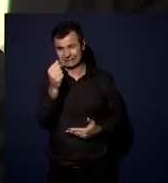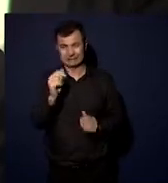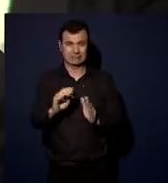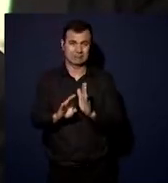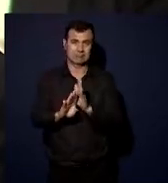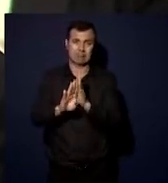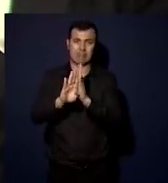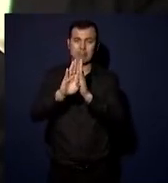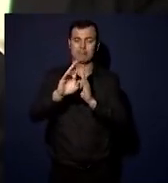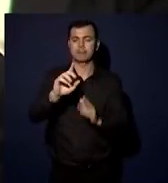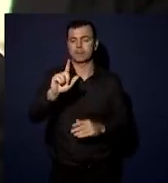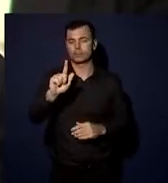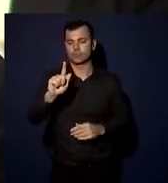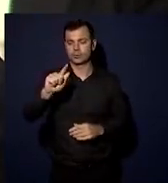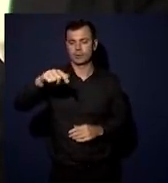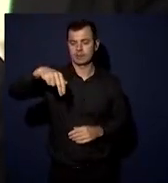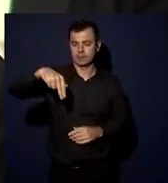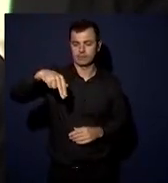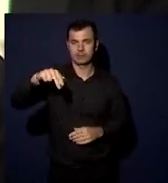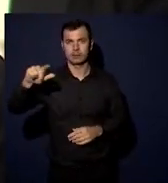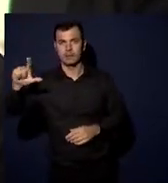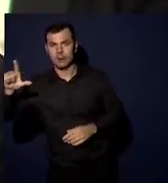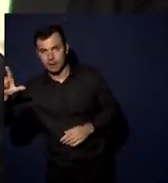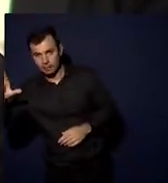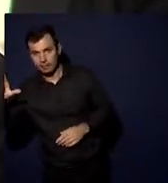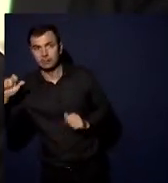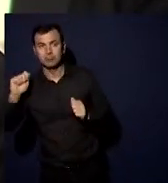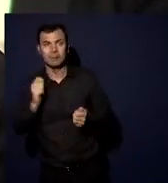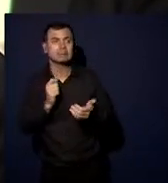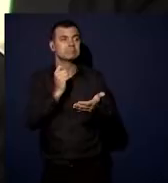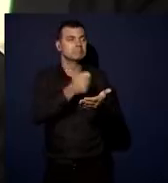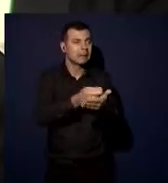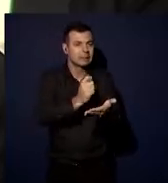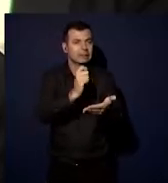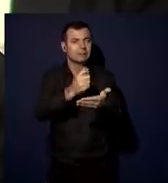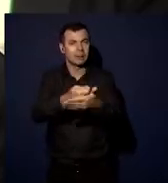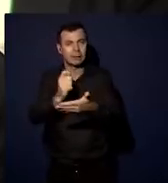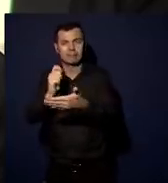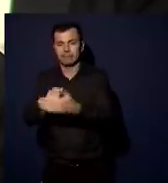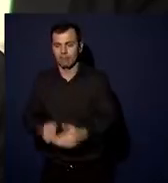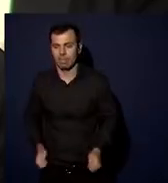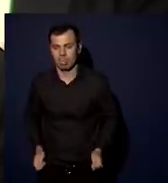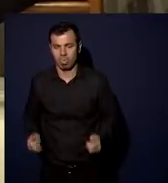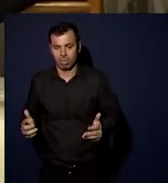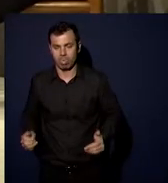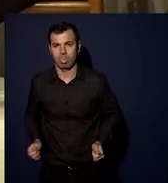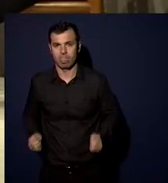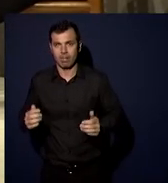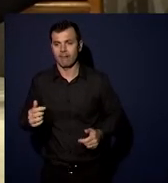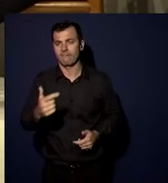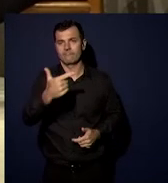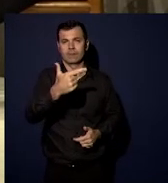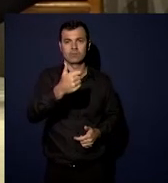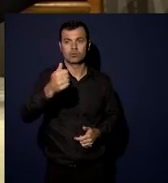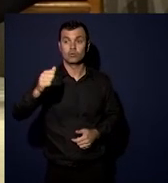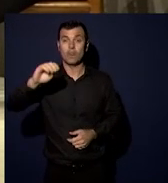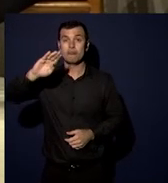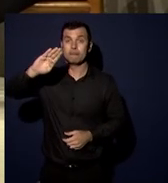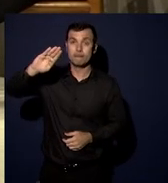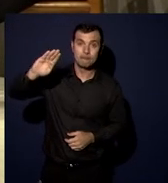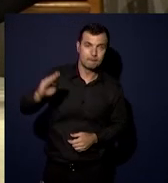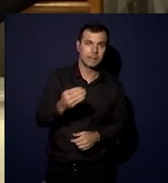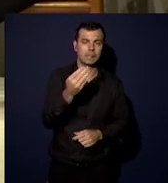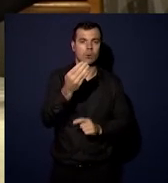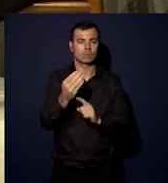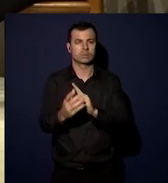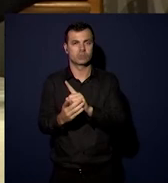gnl nós teríamos uma despesa adicional com energia no ano passado de 21 Bilhões de Dólares se